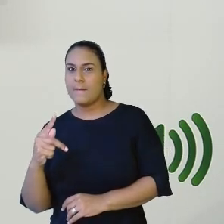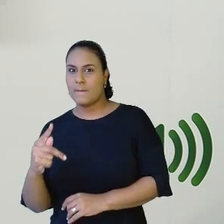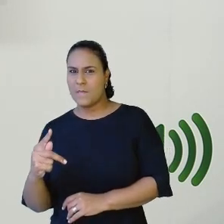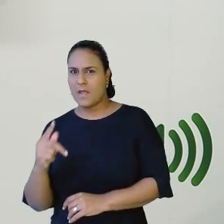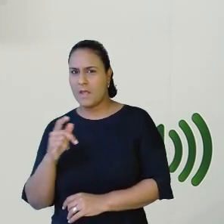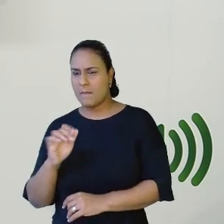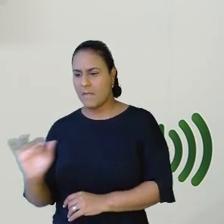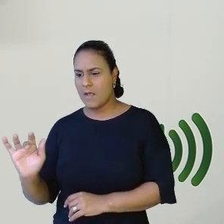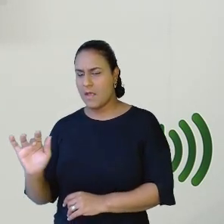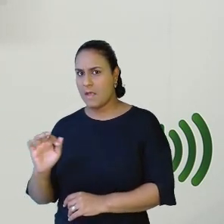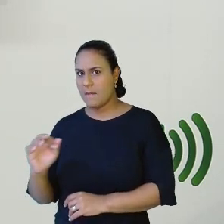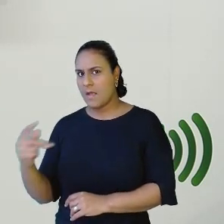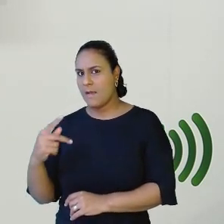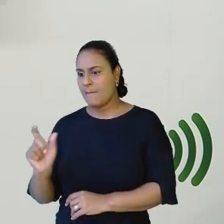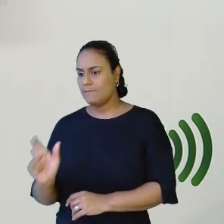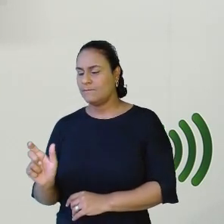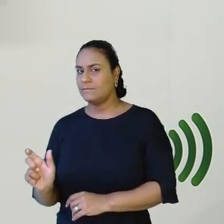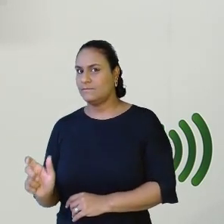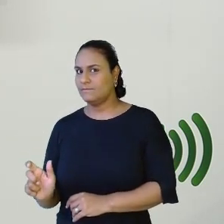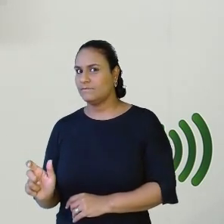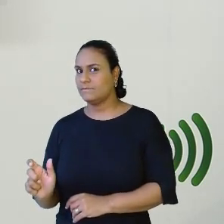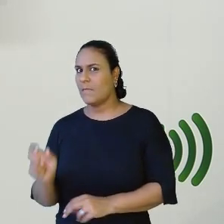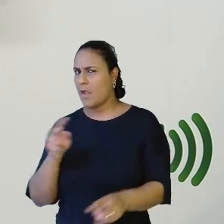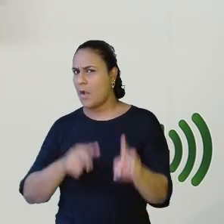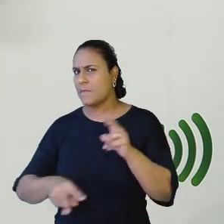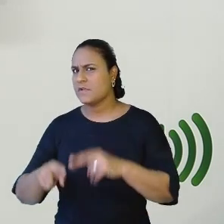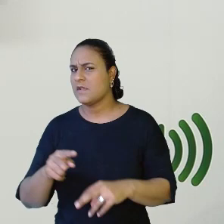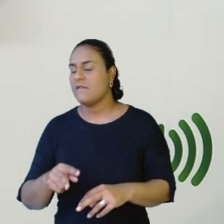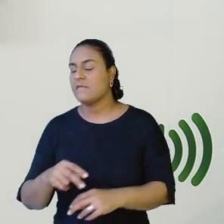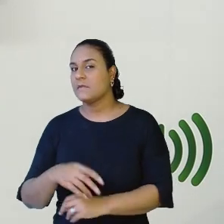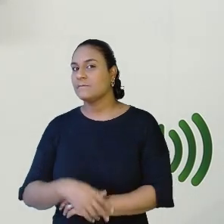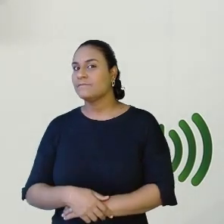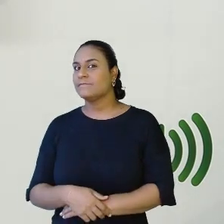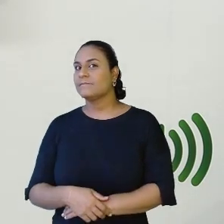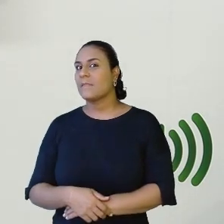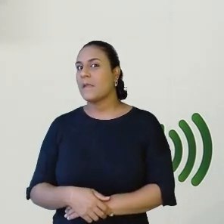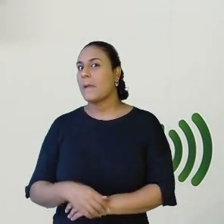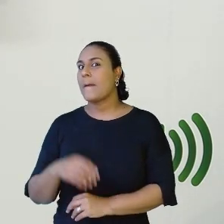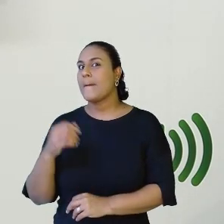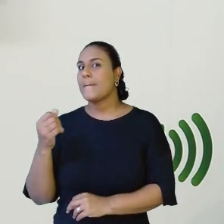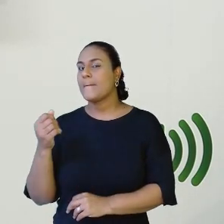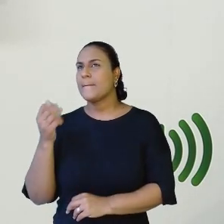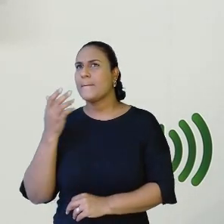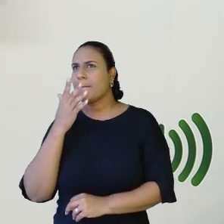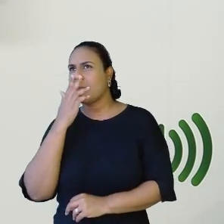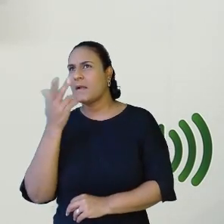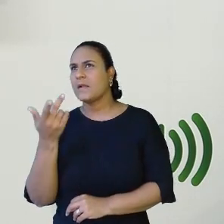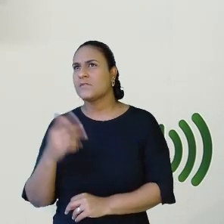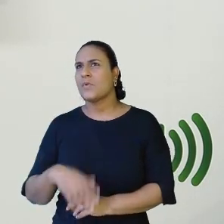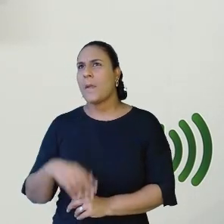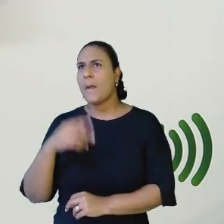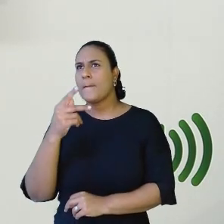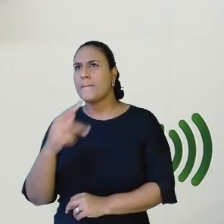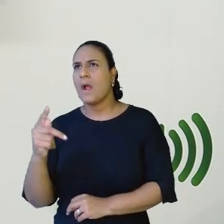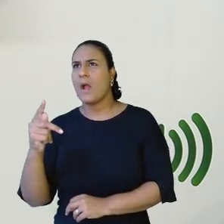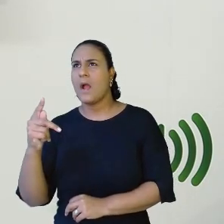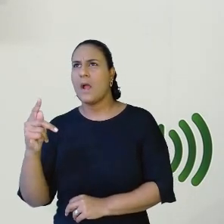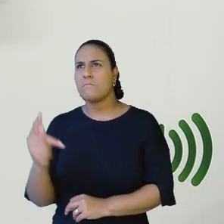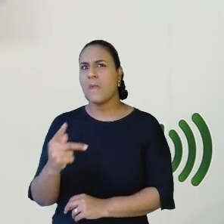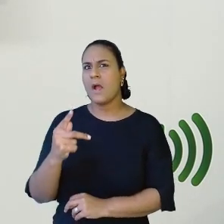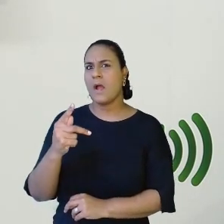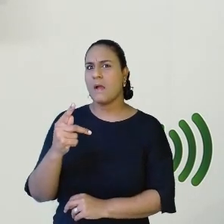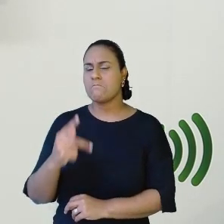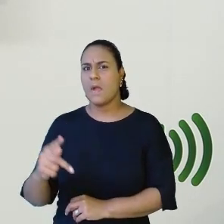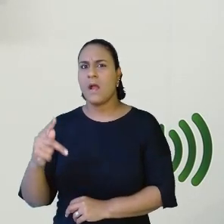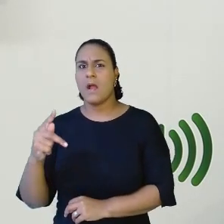pendo, pêndulo. Observe que a minha fala é como se ela estivesse se balançando. Por quê? Porque nesse